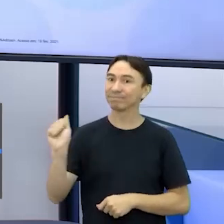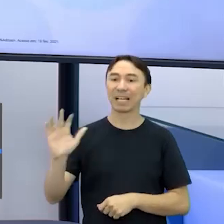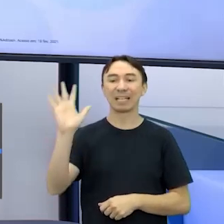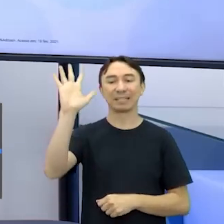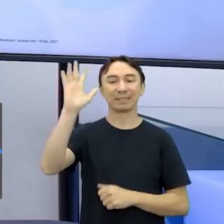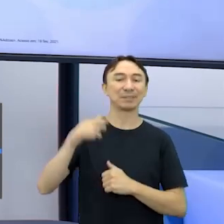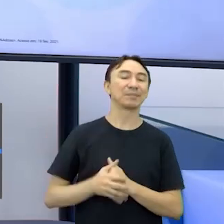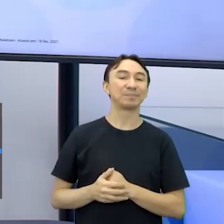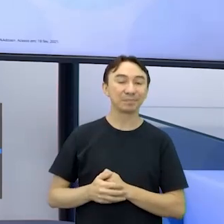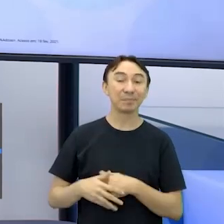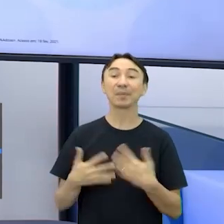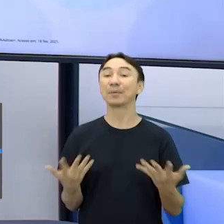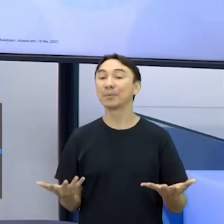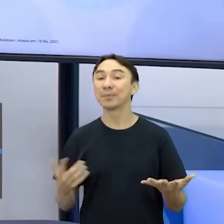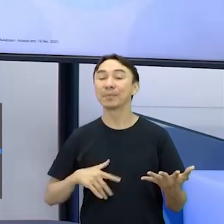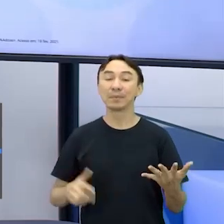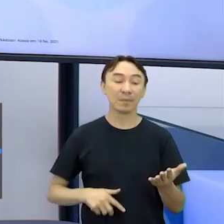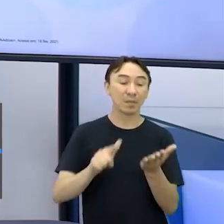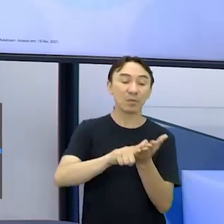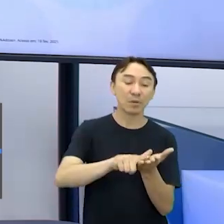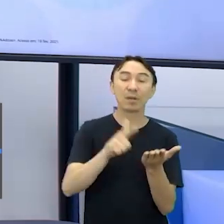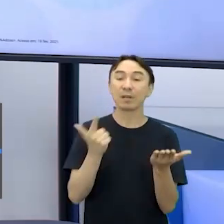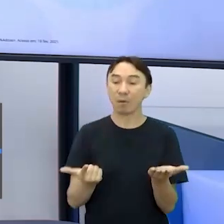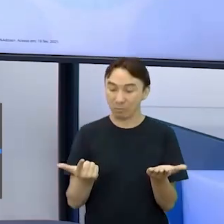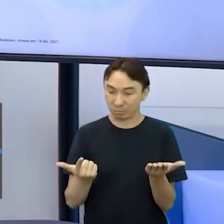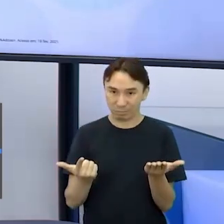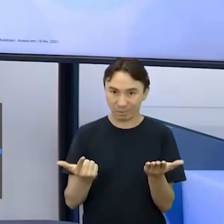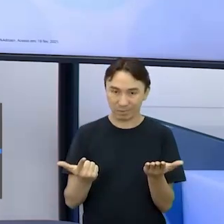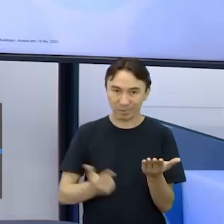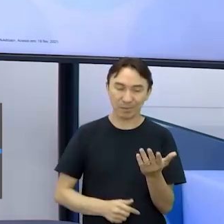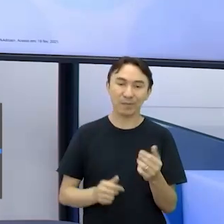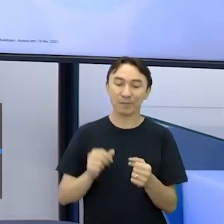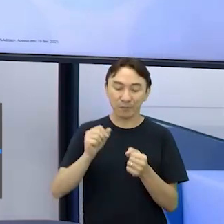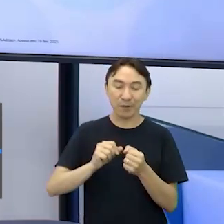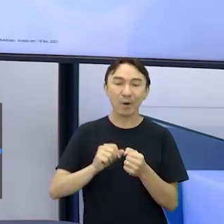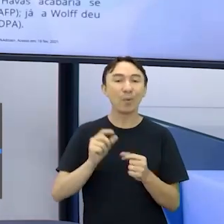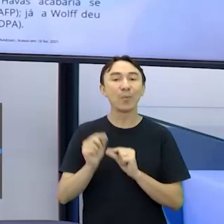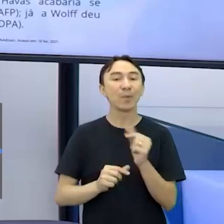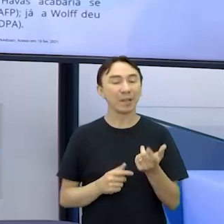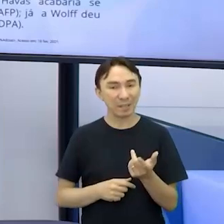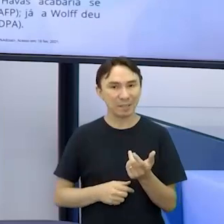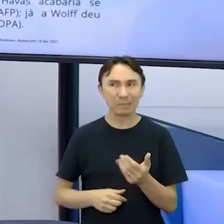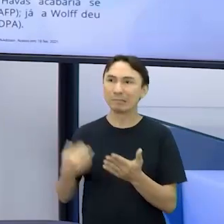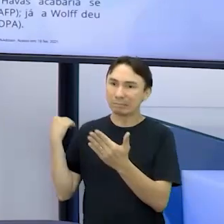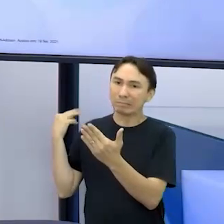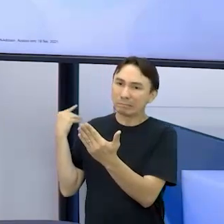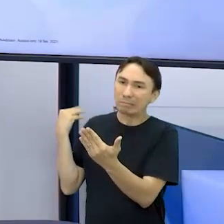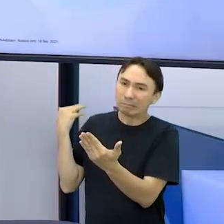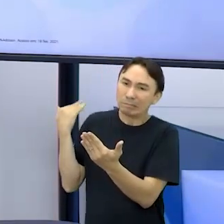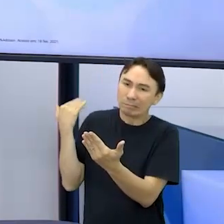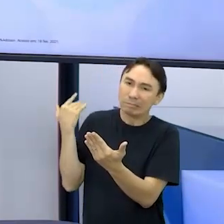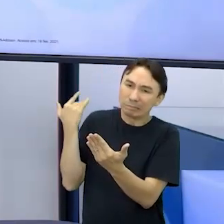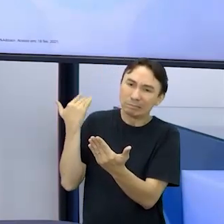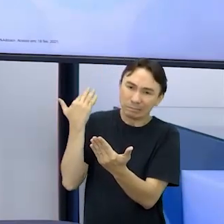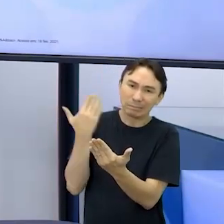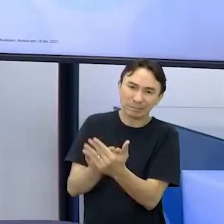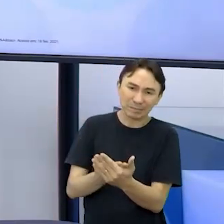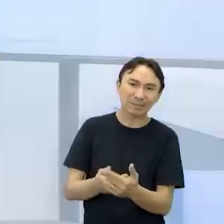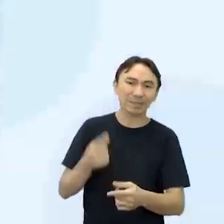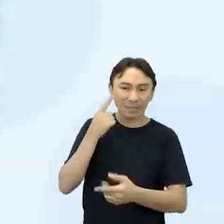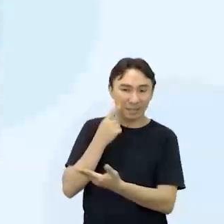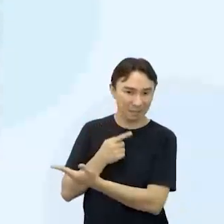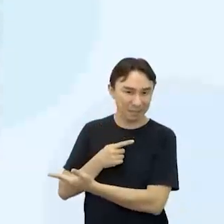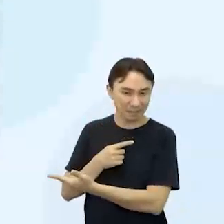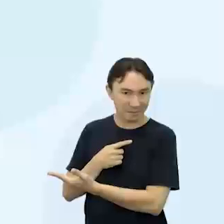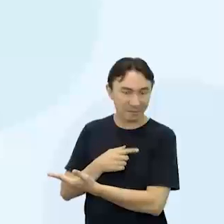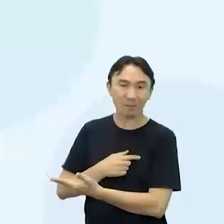ao longo da história? Aliás, olha, eu vou falar para vocês, não vou ler tudo, mas eu deixei para vocês a história todinha aqui, ó. Tem muita informação. Baixe esse